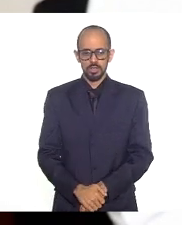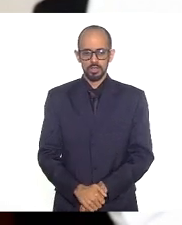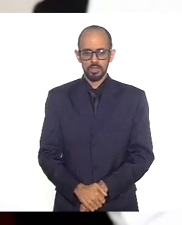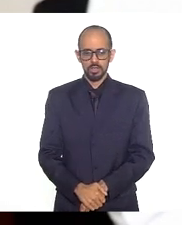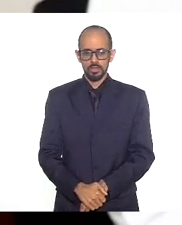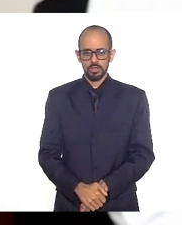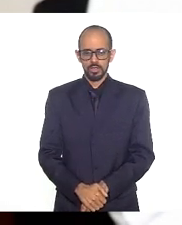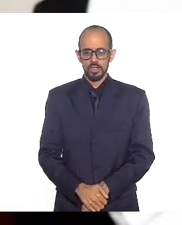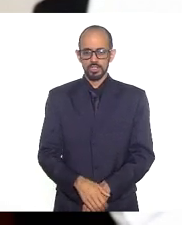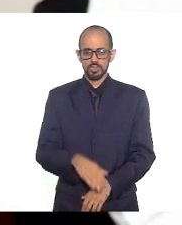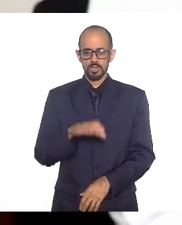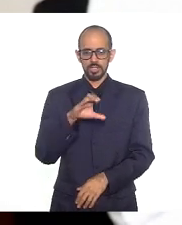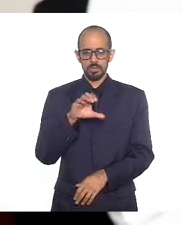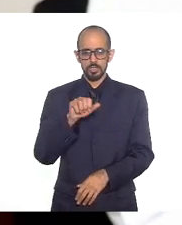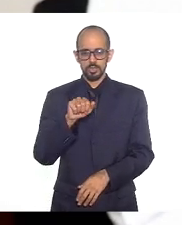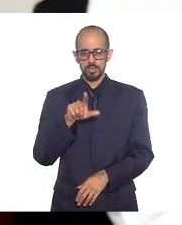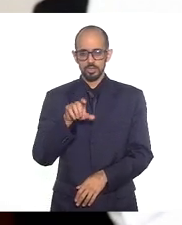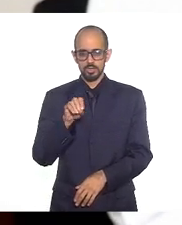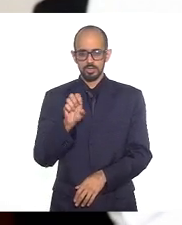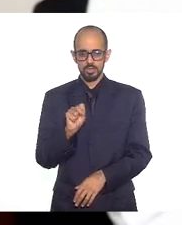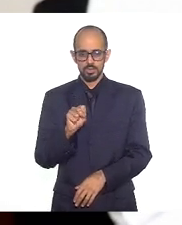Delegado Carlos Augusto.